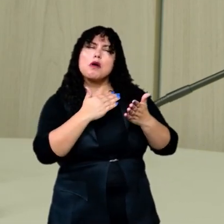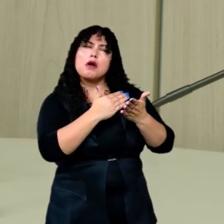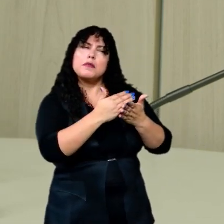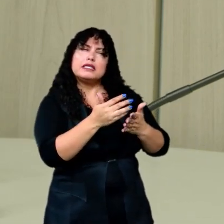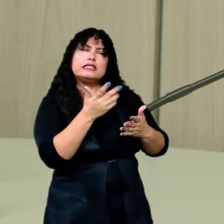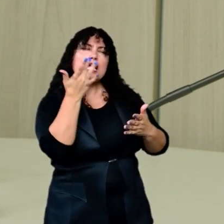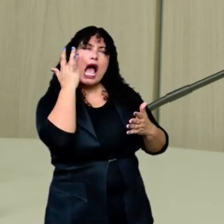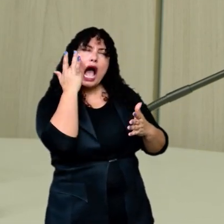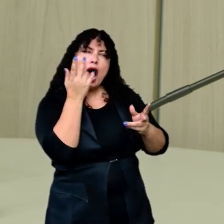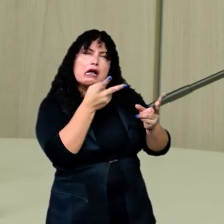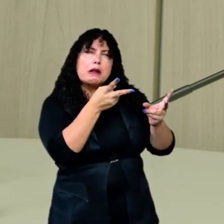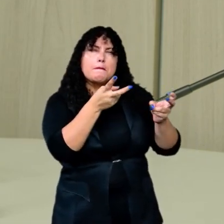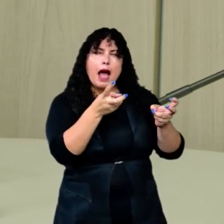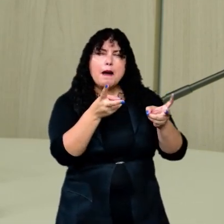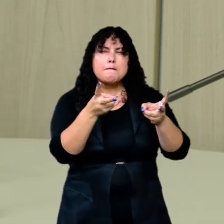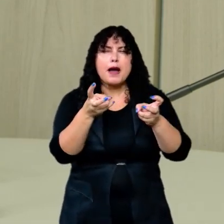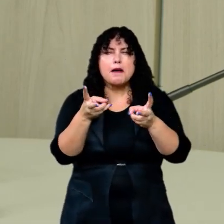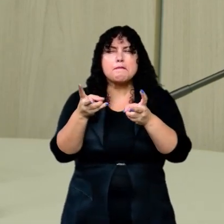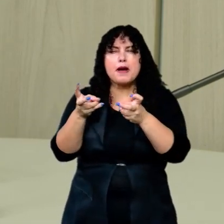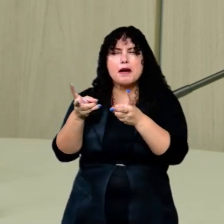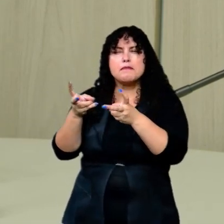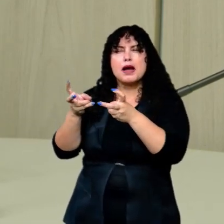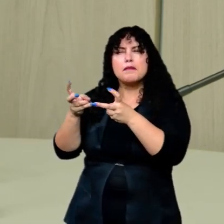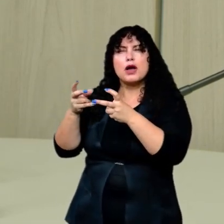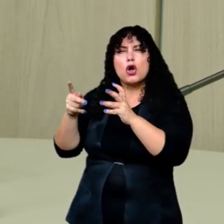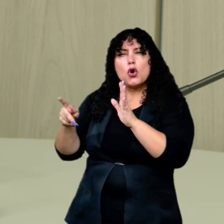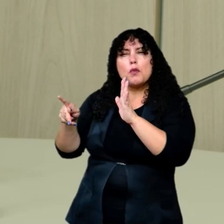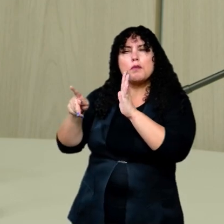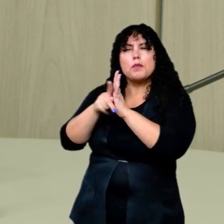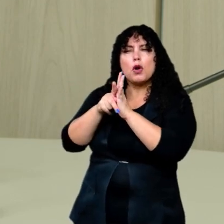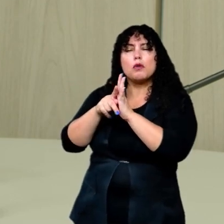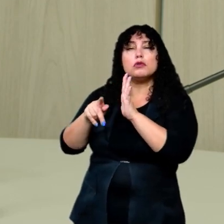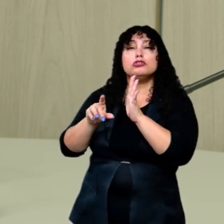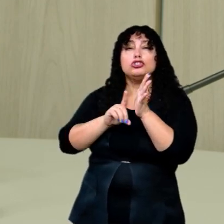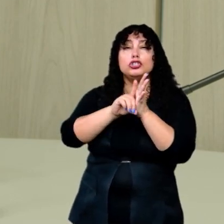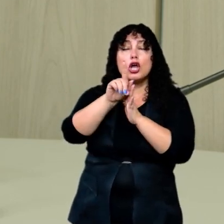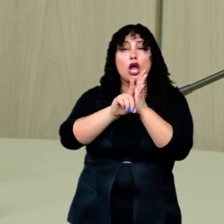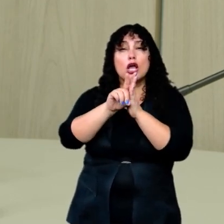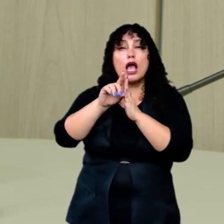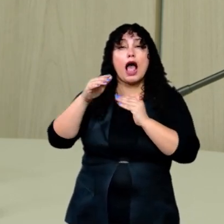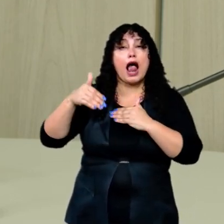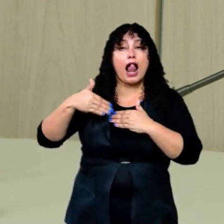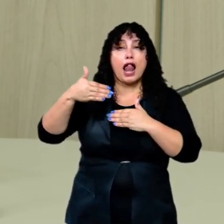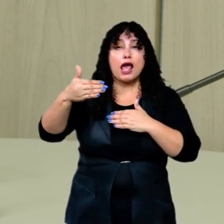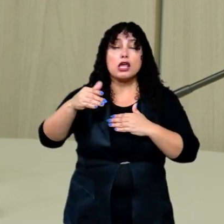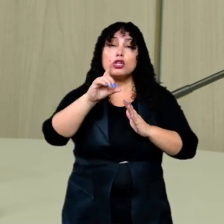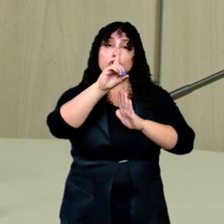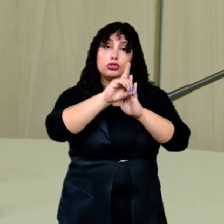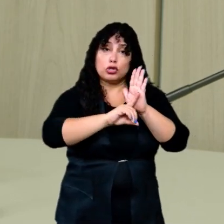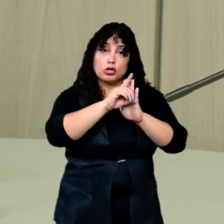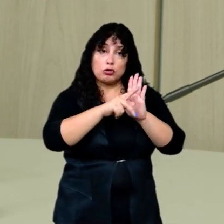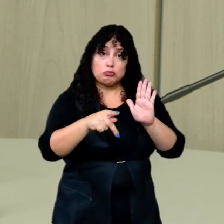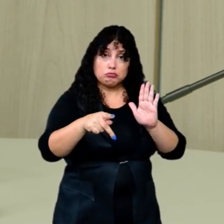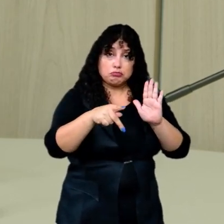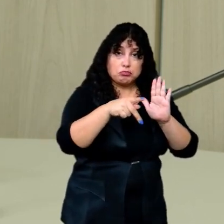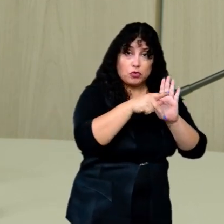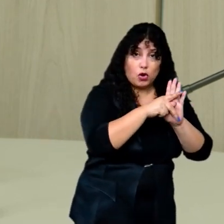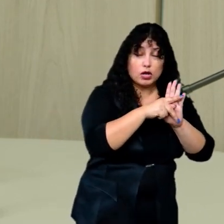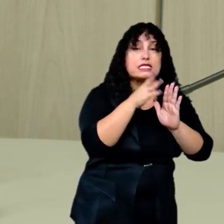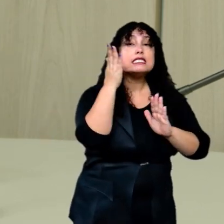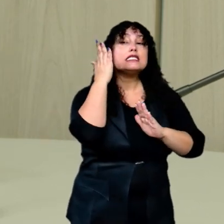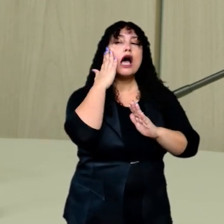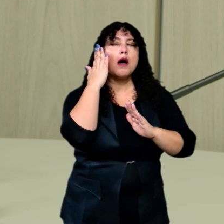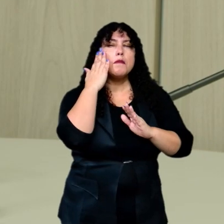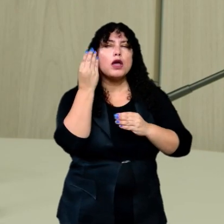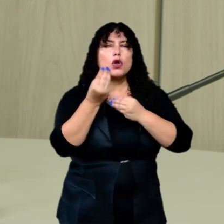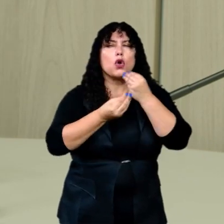isso, será que aquilo, para ir abraçando o próprio diagnóstico. E além da gente ter o diagnóstico em si, né? De saber,